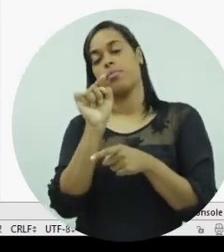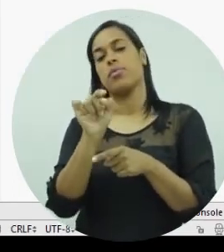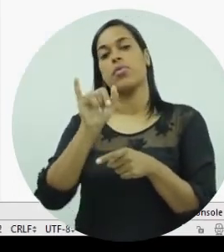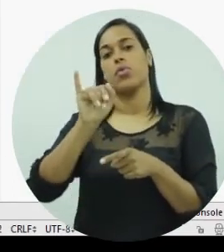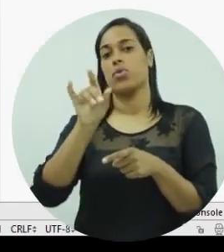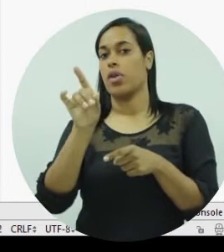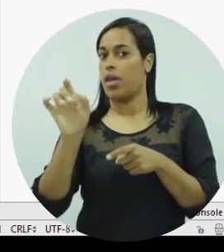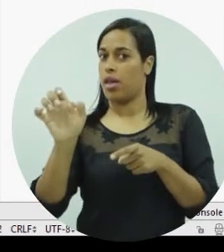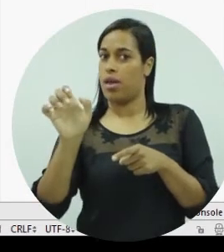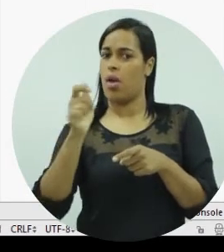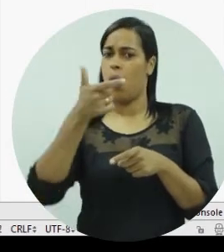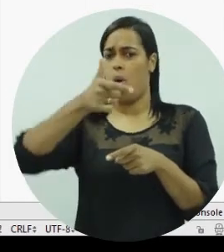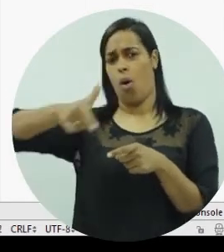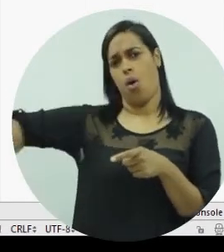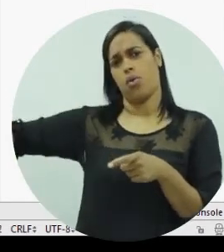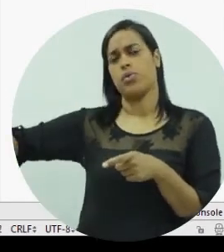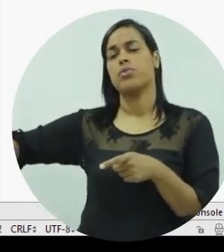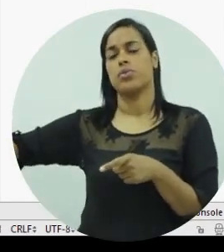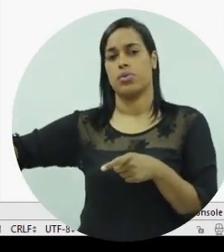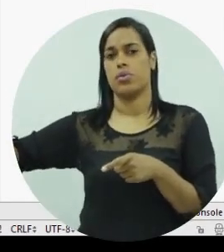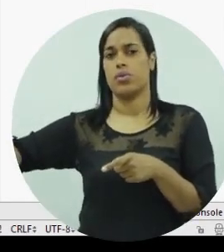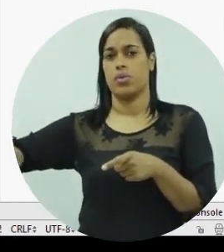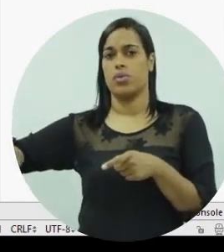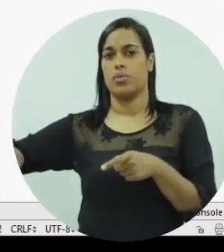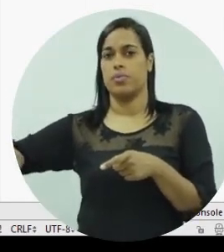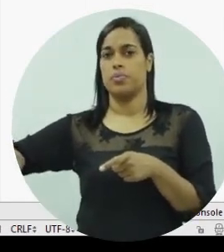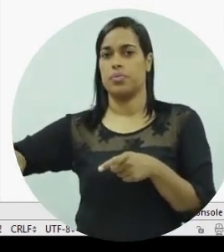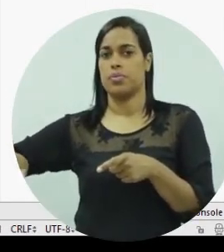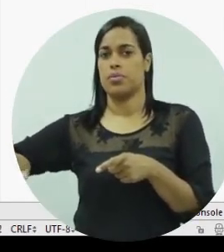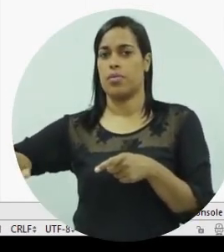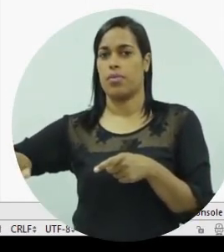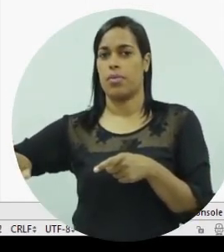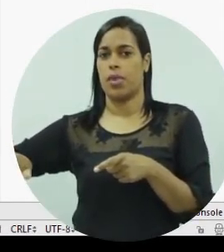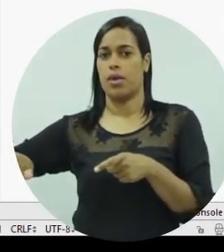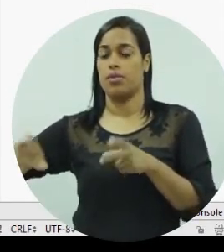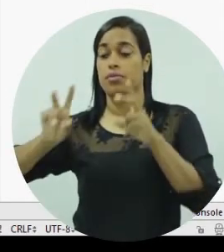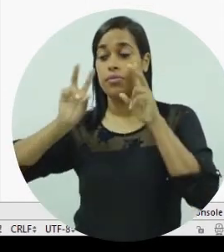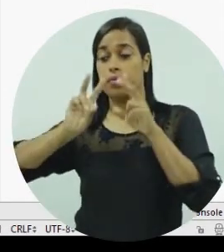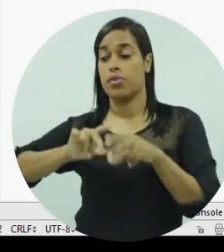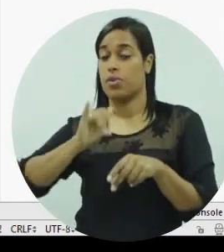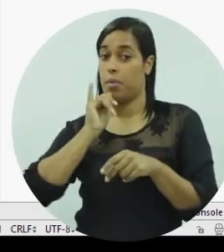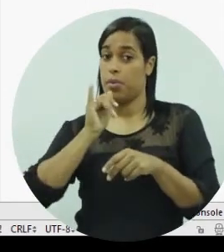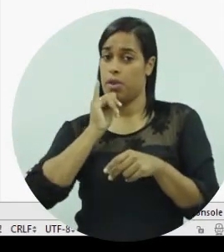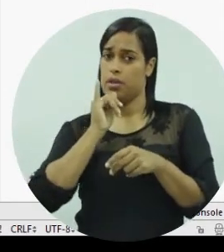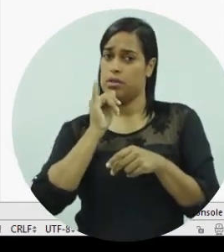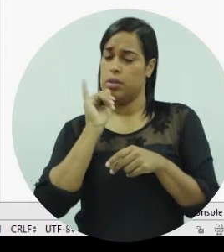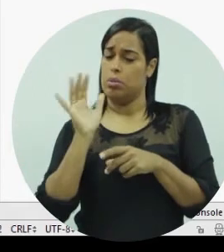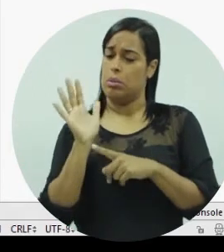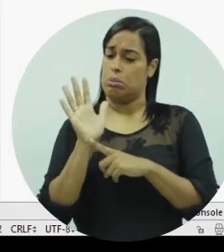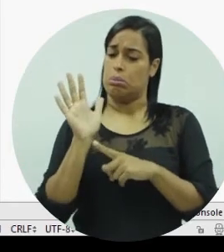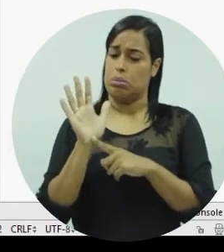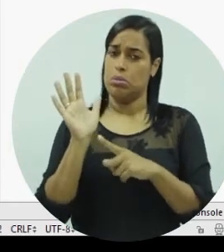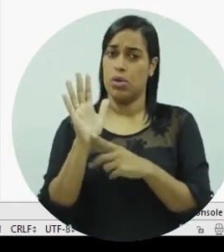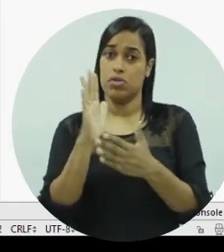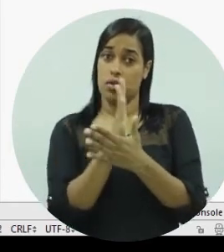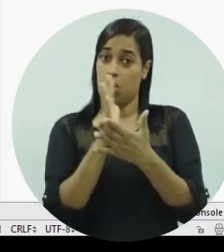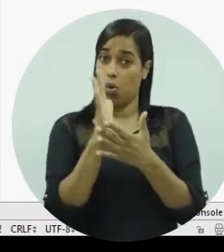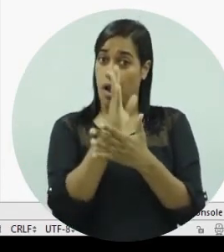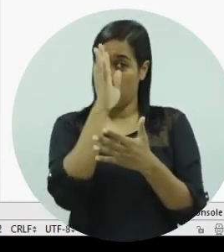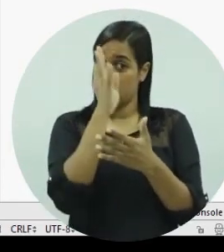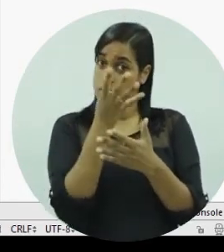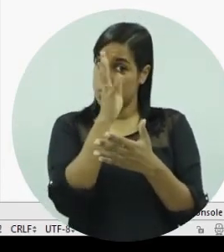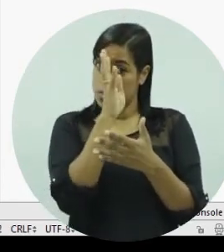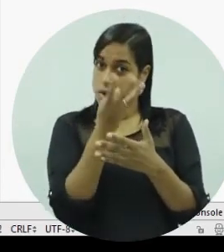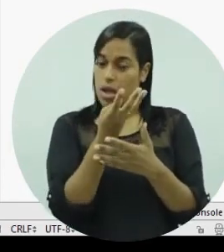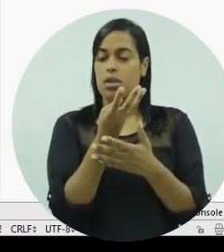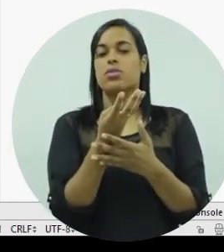r.id. Colocamos um outro ponto e veja que o Android Studio ele já mostra para mim